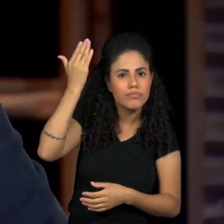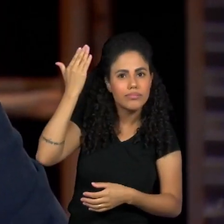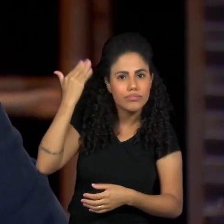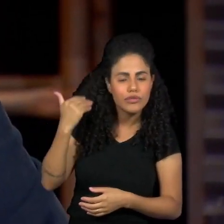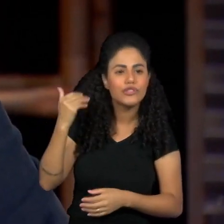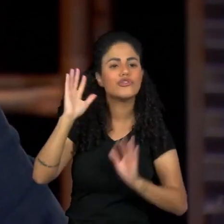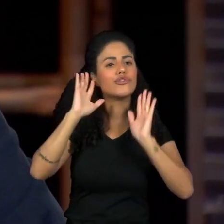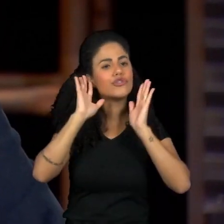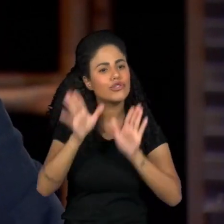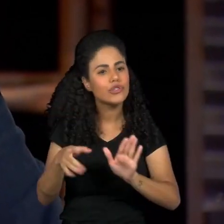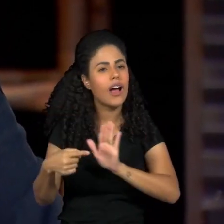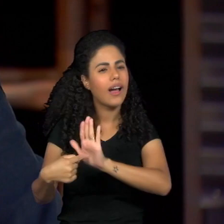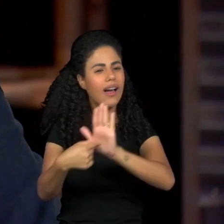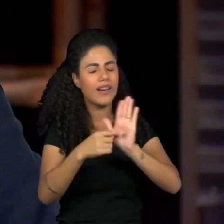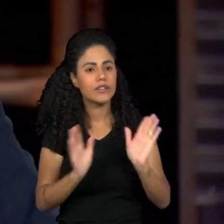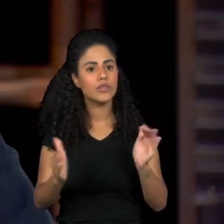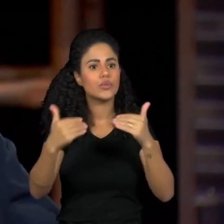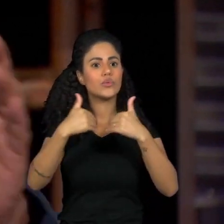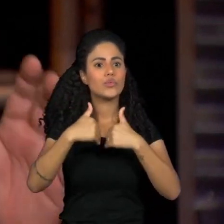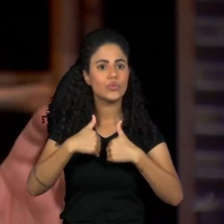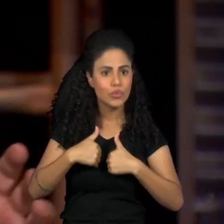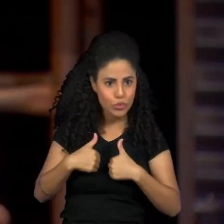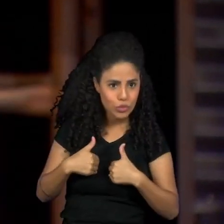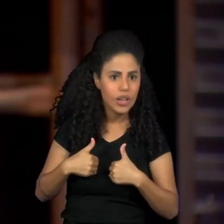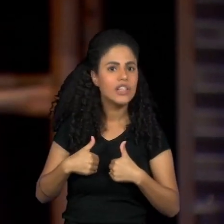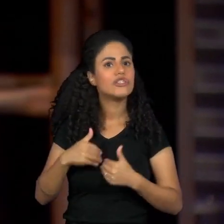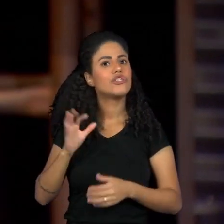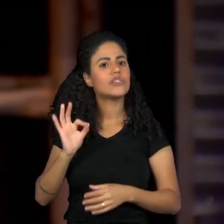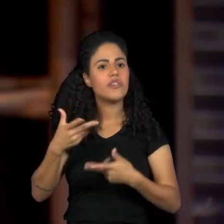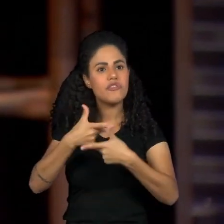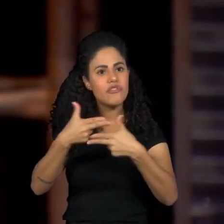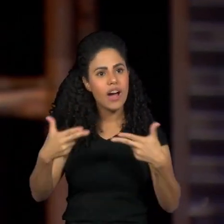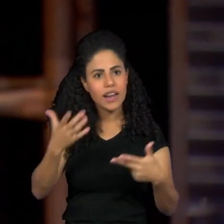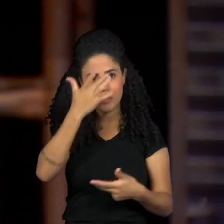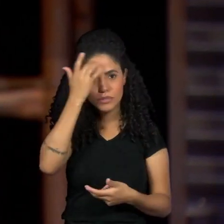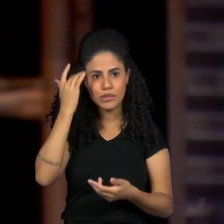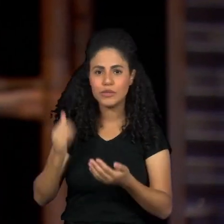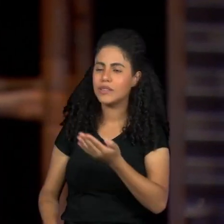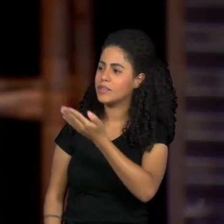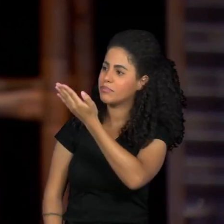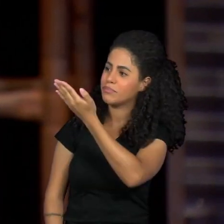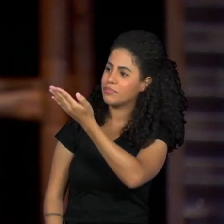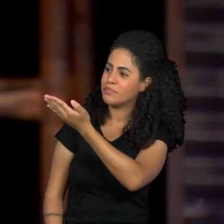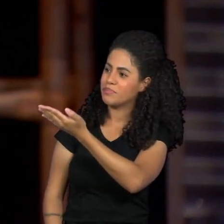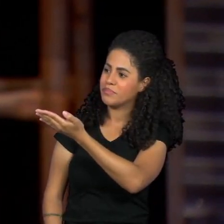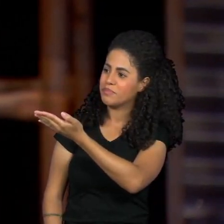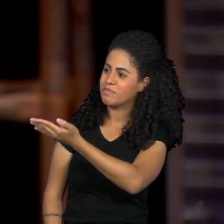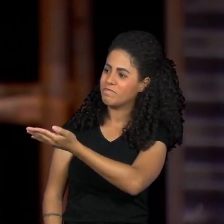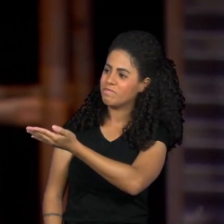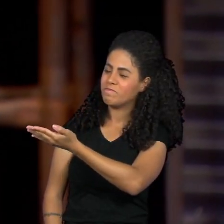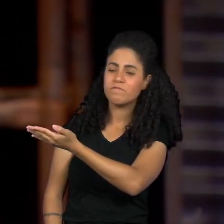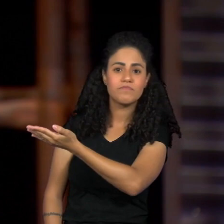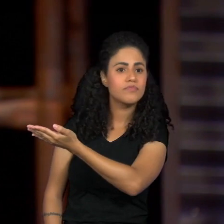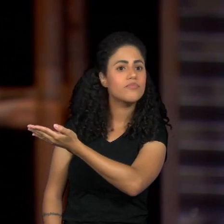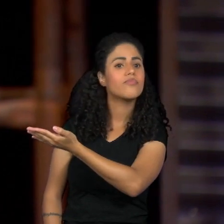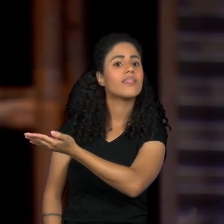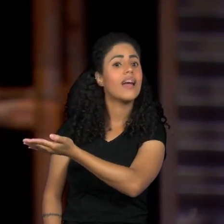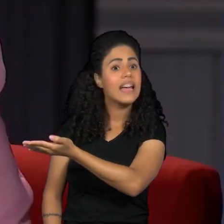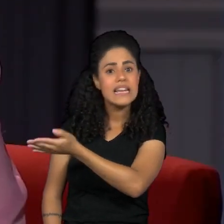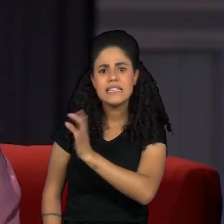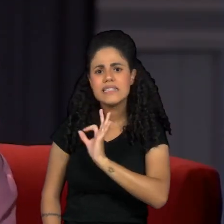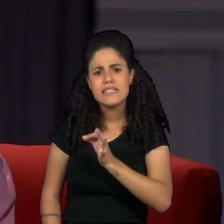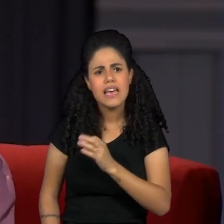foram autistas, e aí lembra Tipo sempre assim, Einstein, o né? Einstein, Michelangelo, Mozart. exato. Né? Nunca aparece assim um